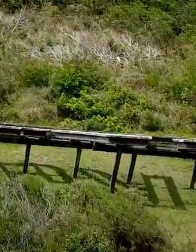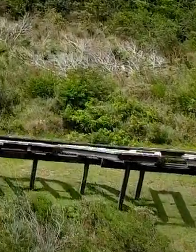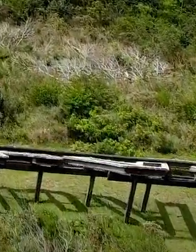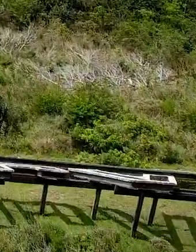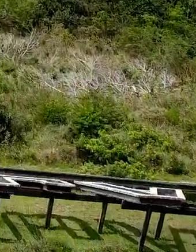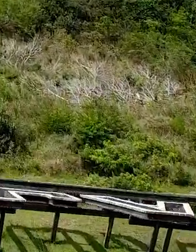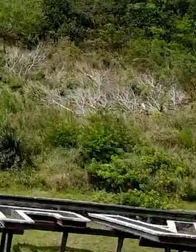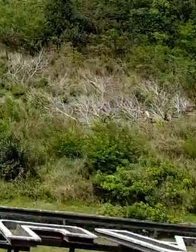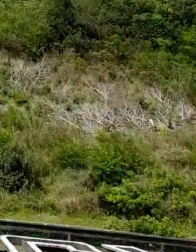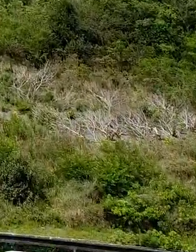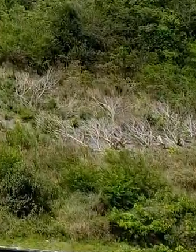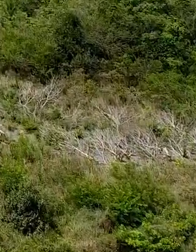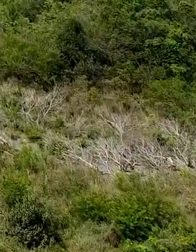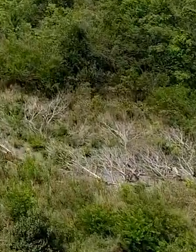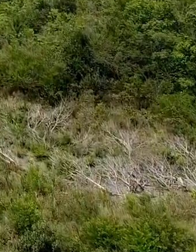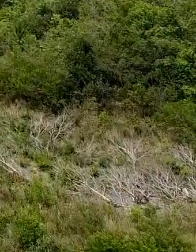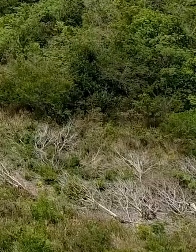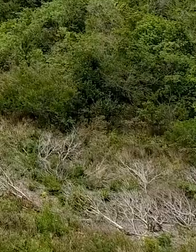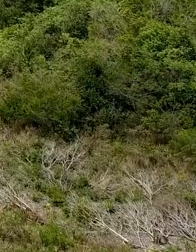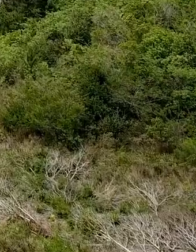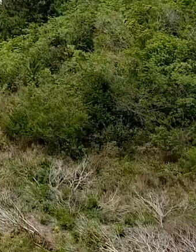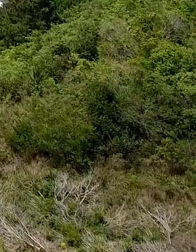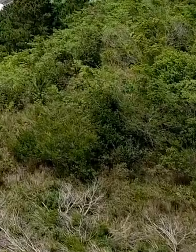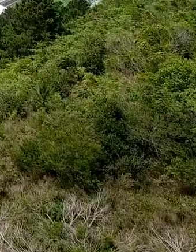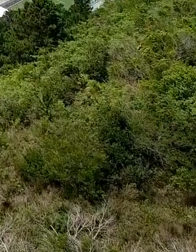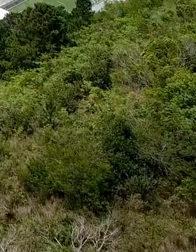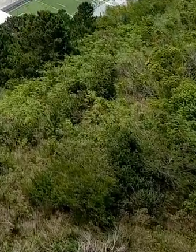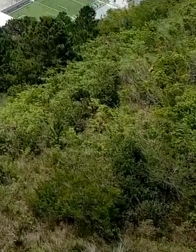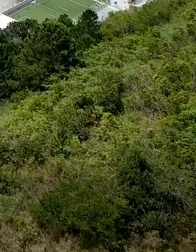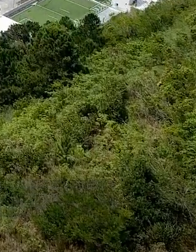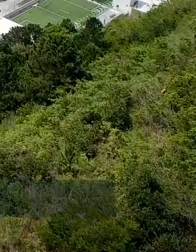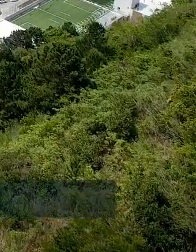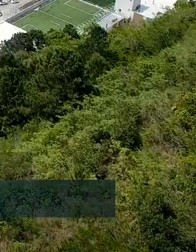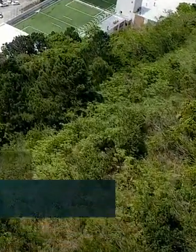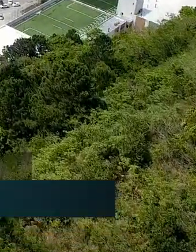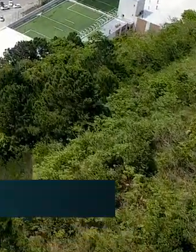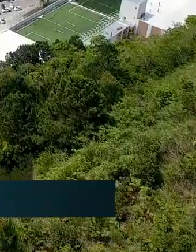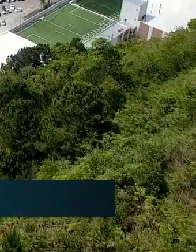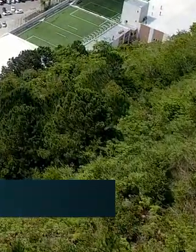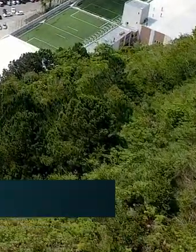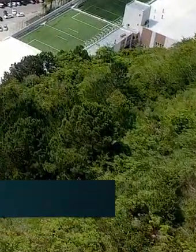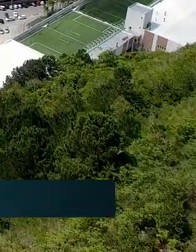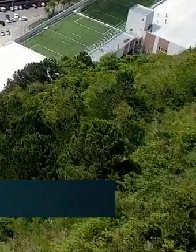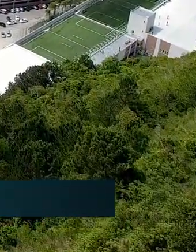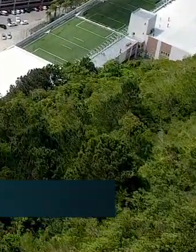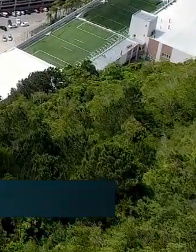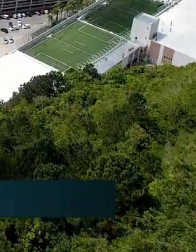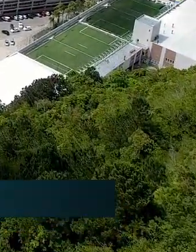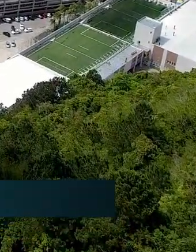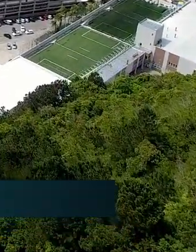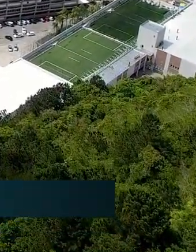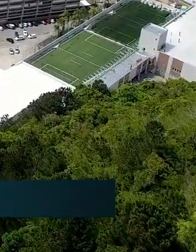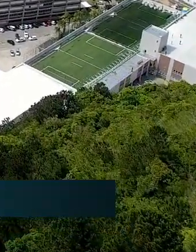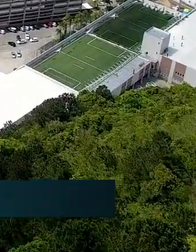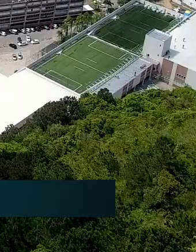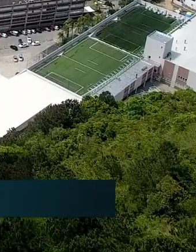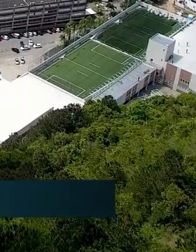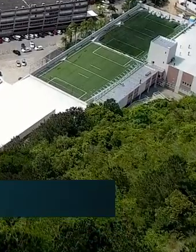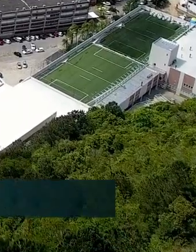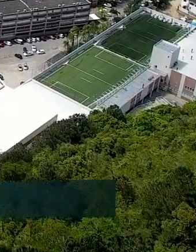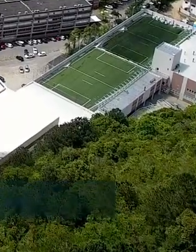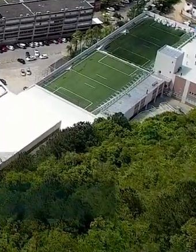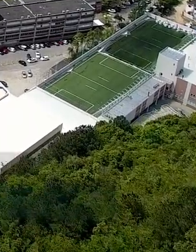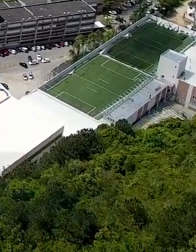complementar que institui o Código Tributário Municipal de Itajaí com a mudança as empresas e